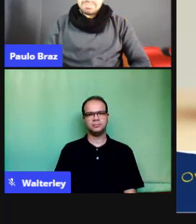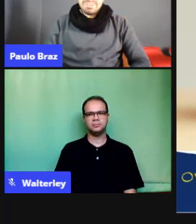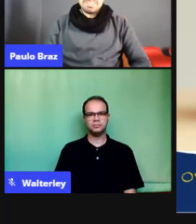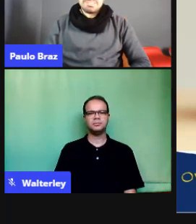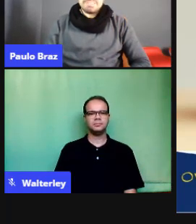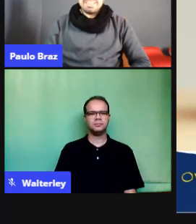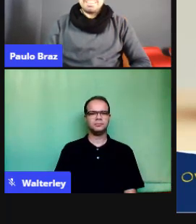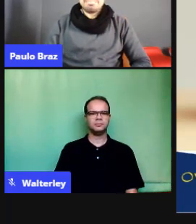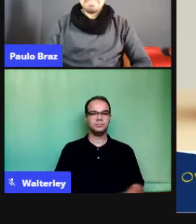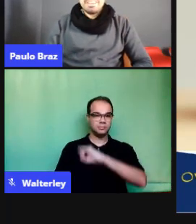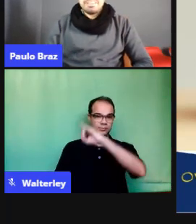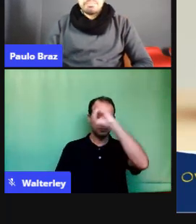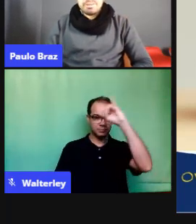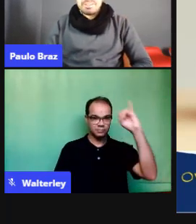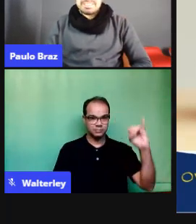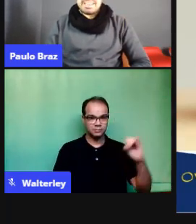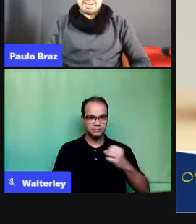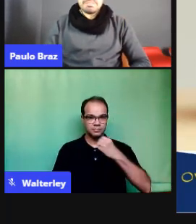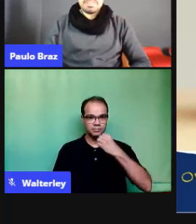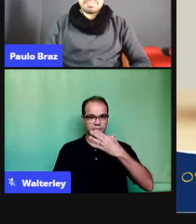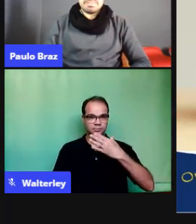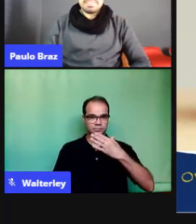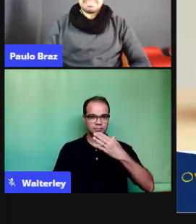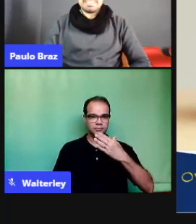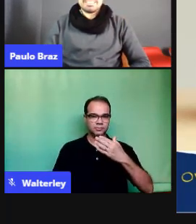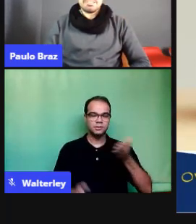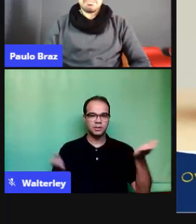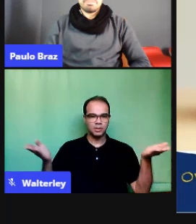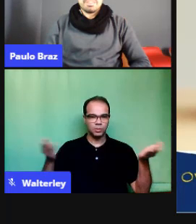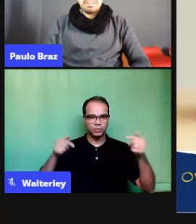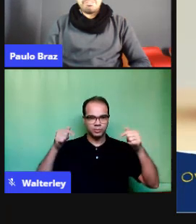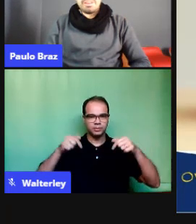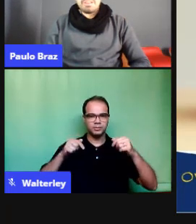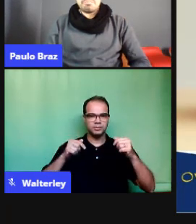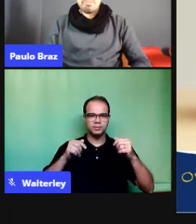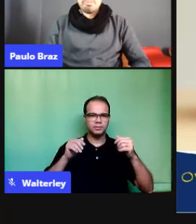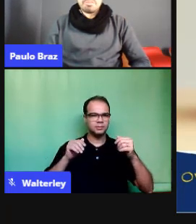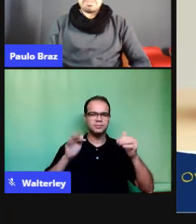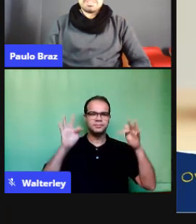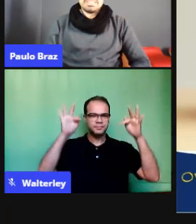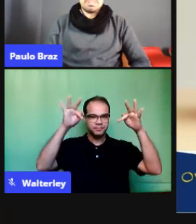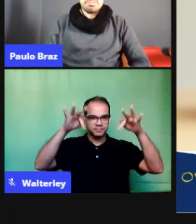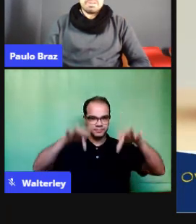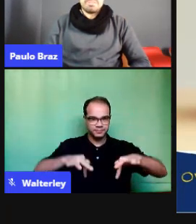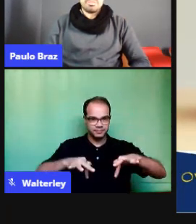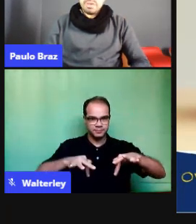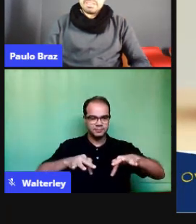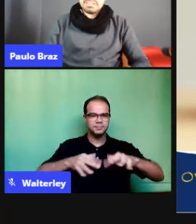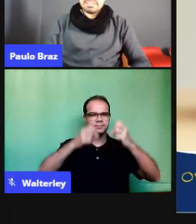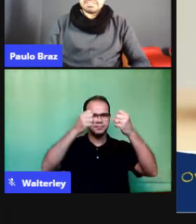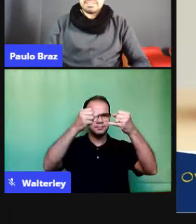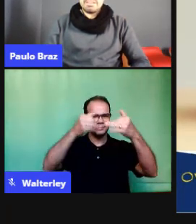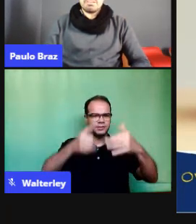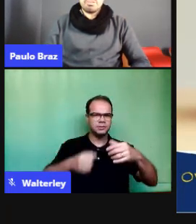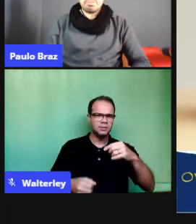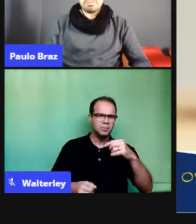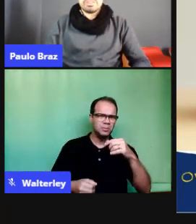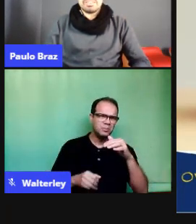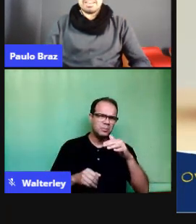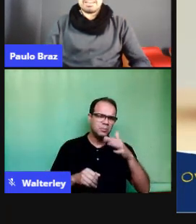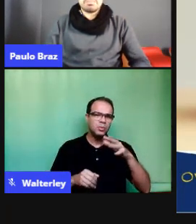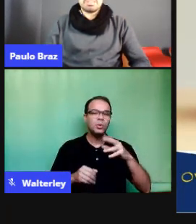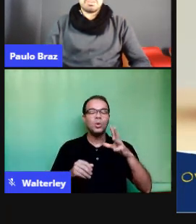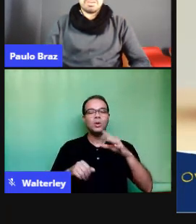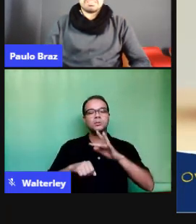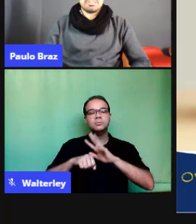Olá, pessoal, tudo bem? Então, para nós encerrarmos nossa apresentação, eu vou falar um pouco para vocês sobre doenças, né? Como que